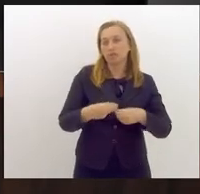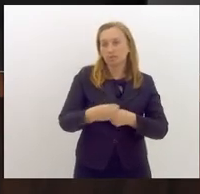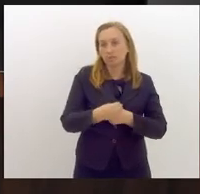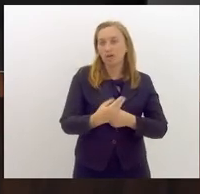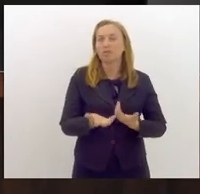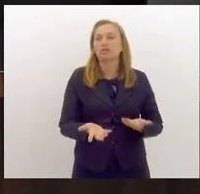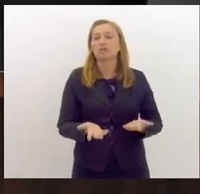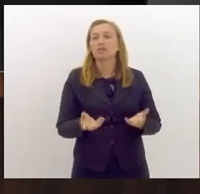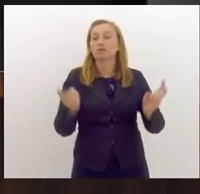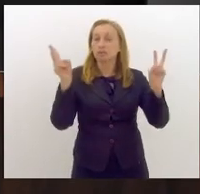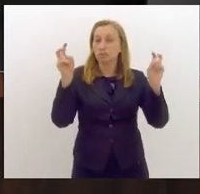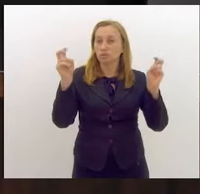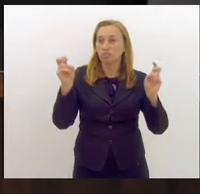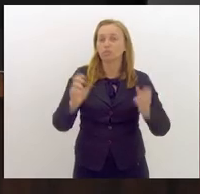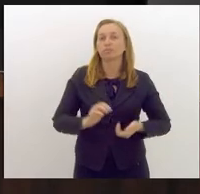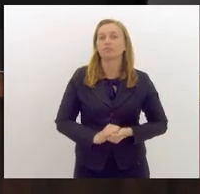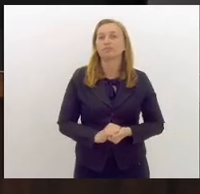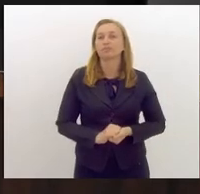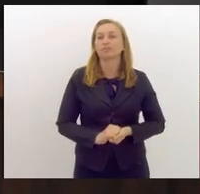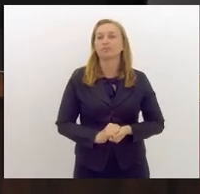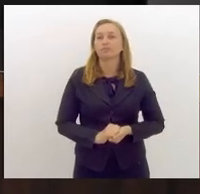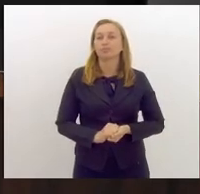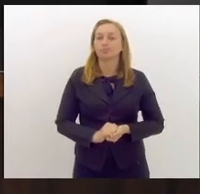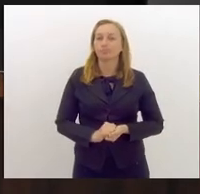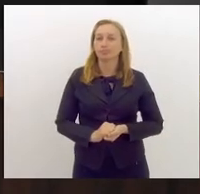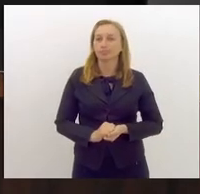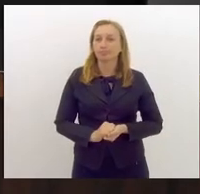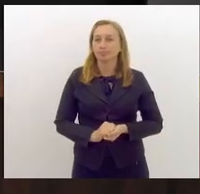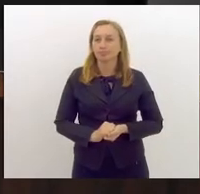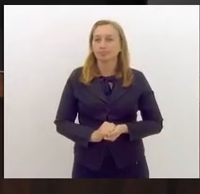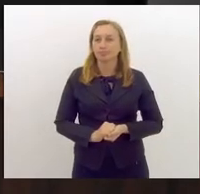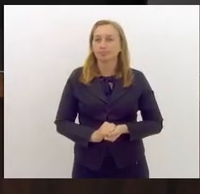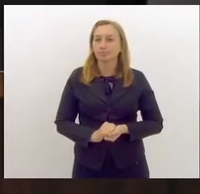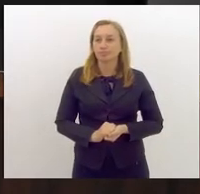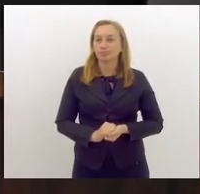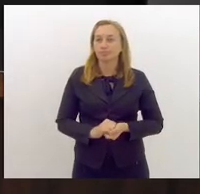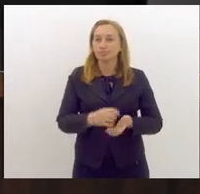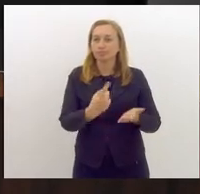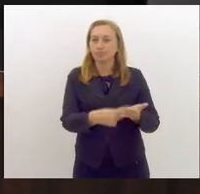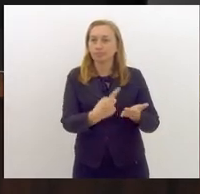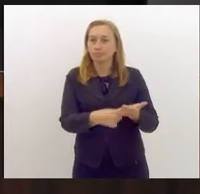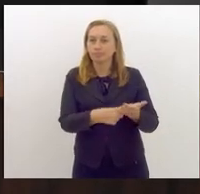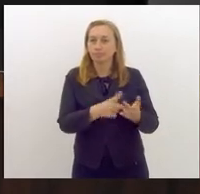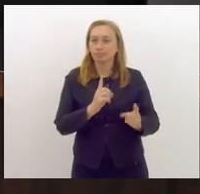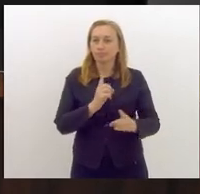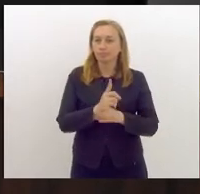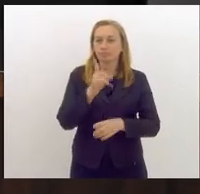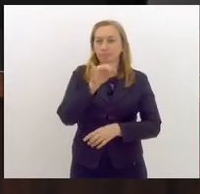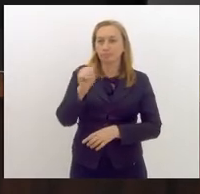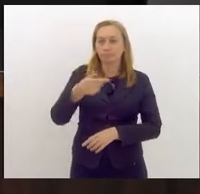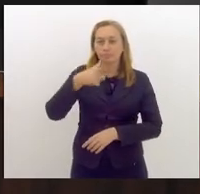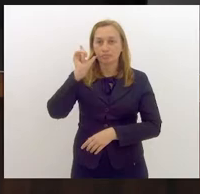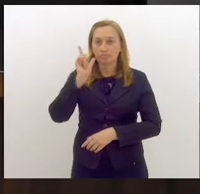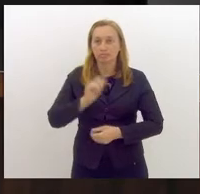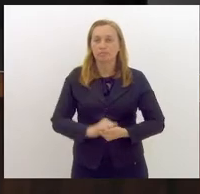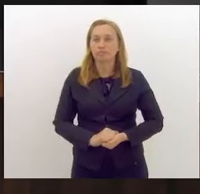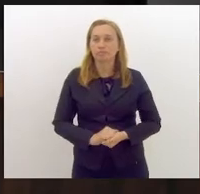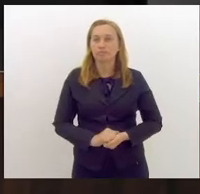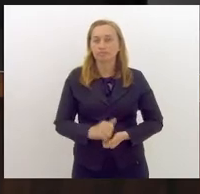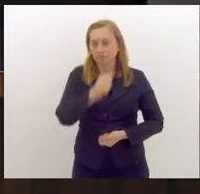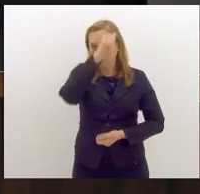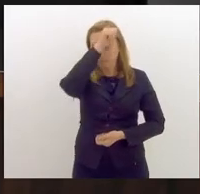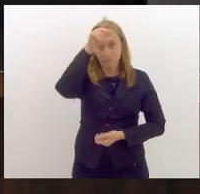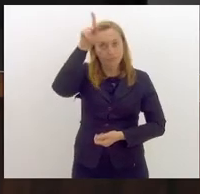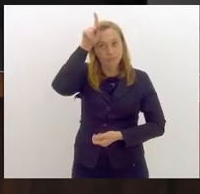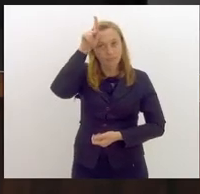a essa matéria nós tínhamos agendado um encontro no dia de ontem com o prefeito